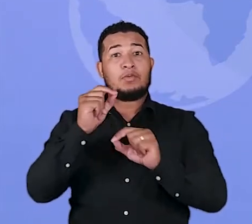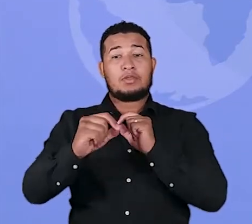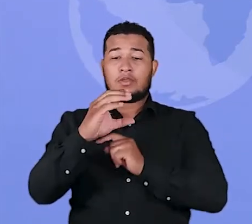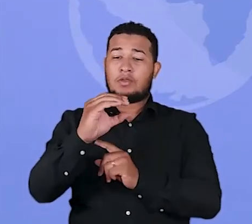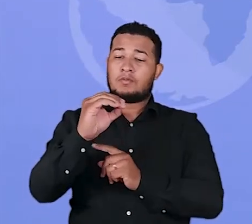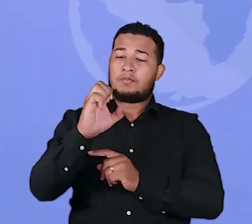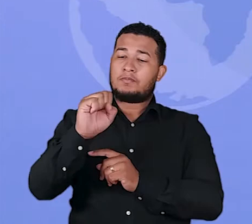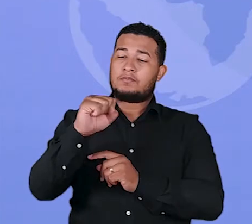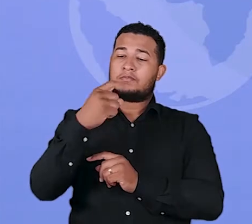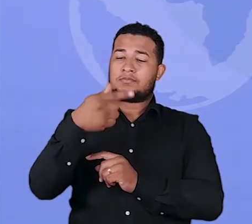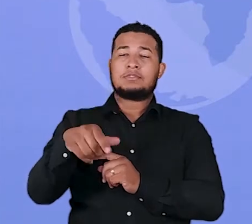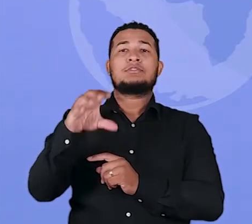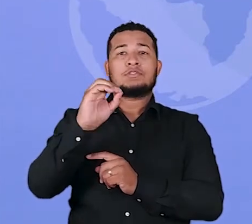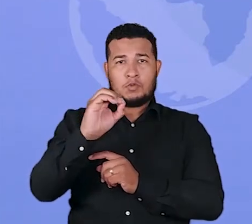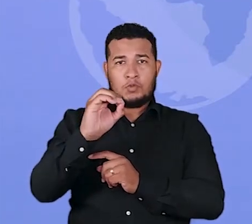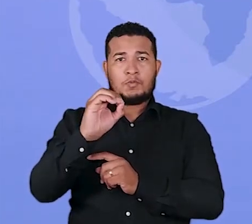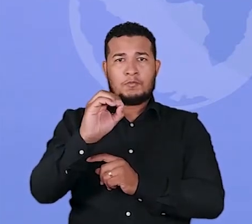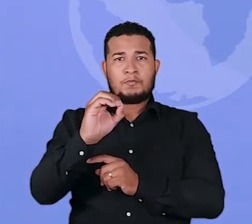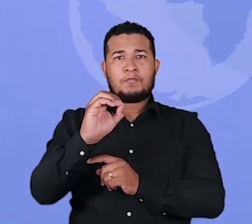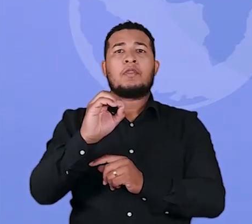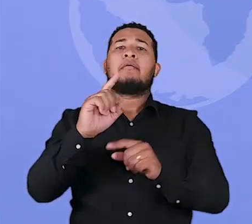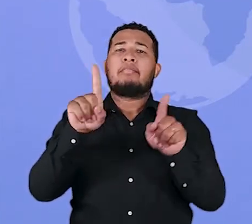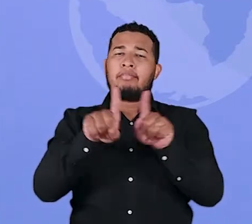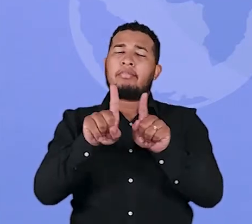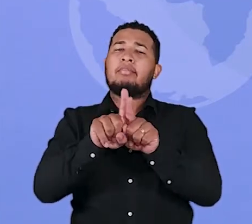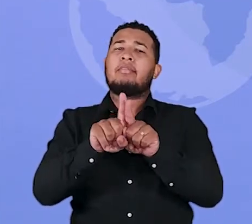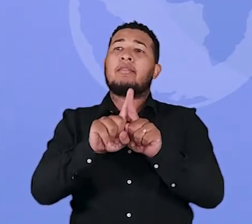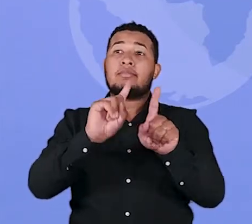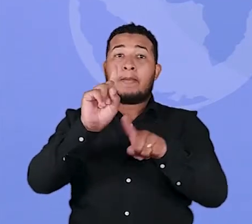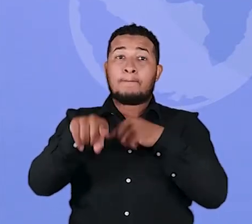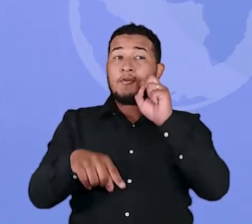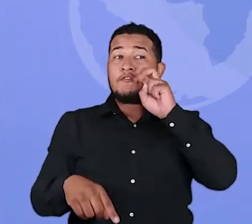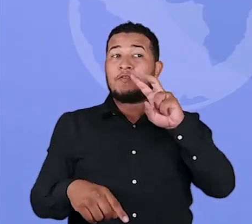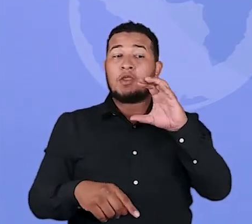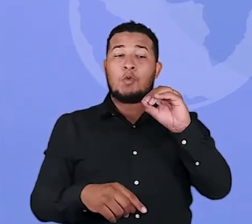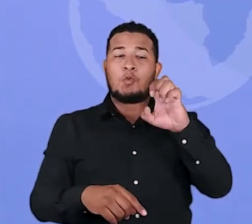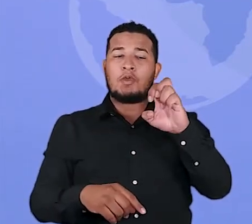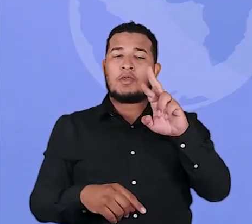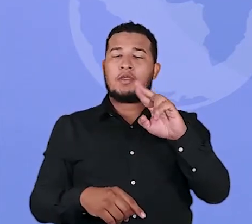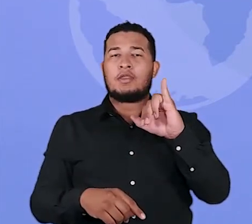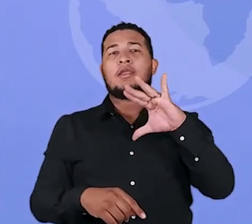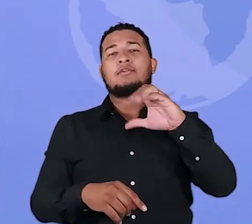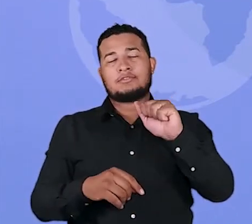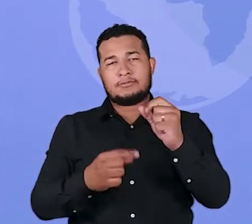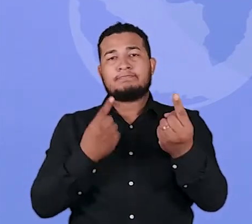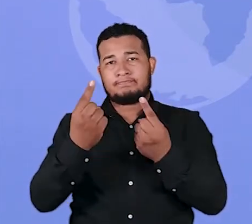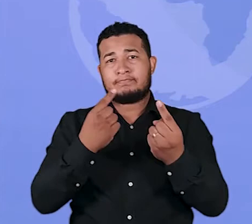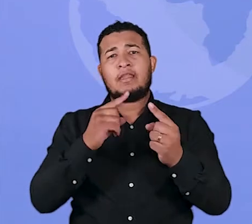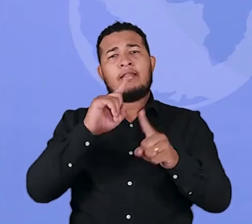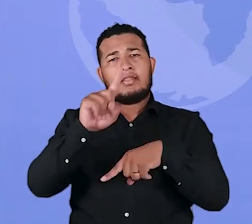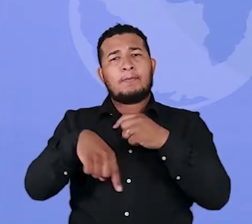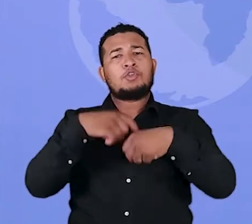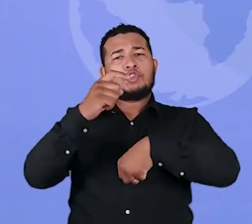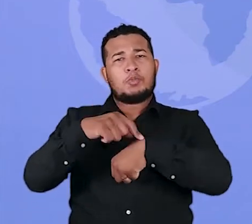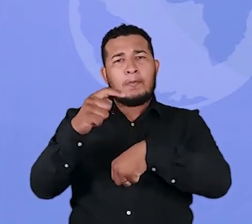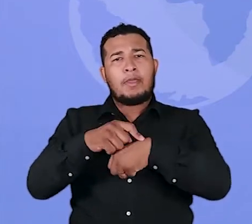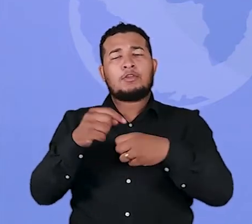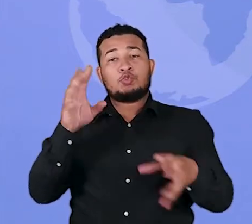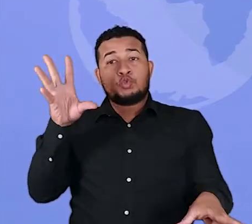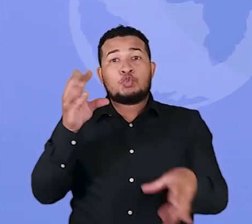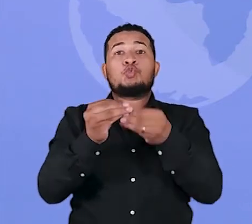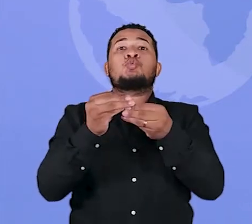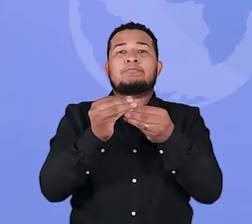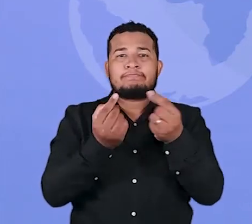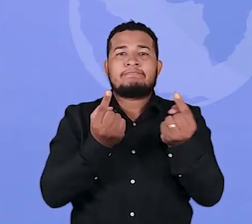textual. O que é coesão textual? Depois a gente vê separadamente o que é coerência textual. E aí você vai, na hora de fazer um